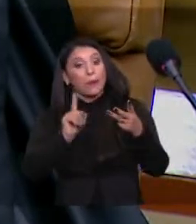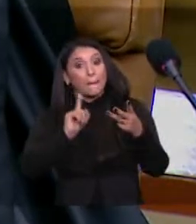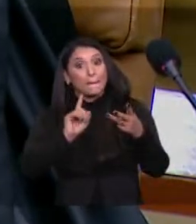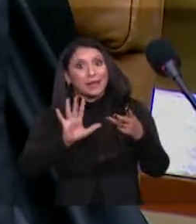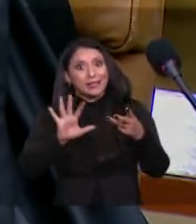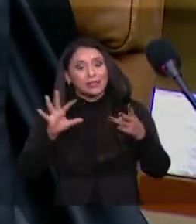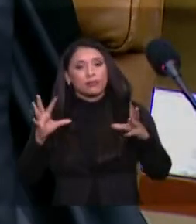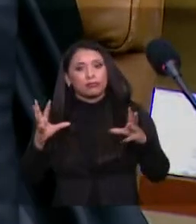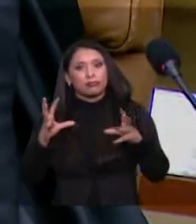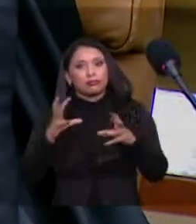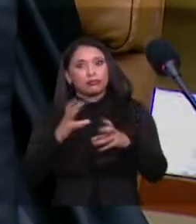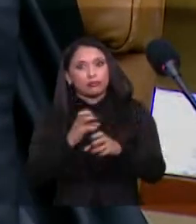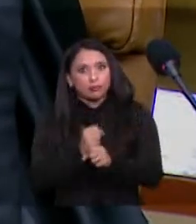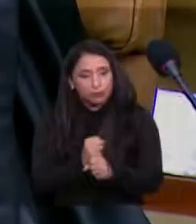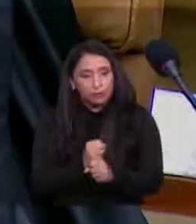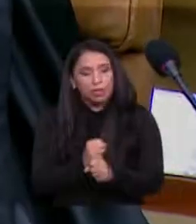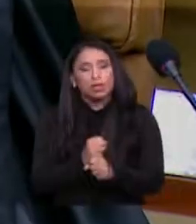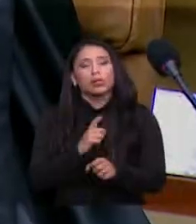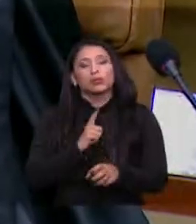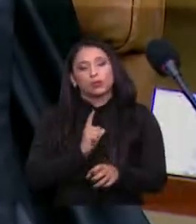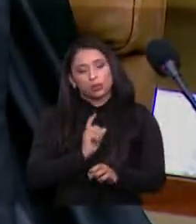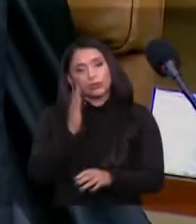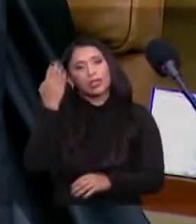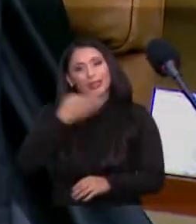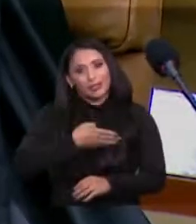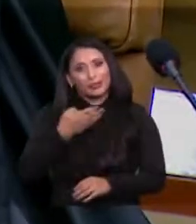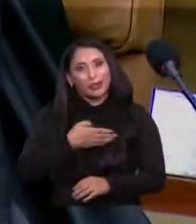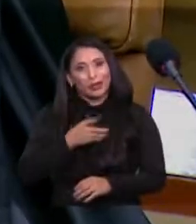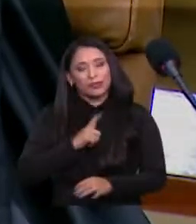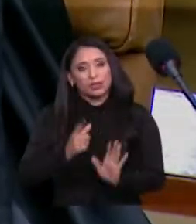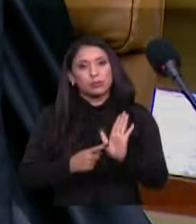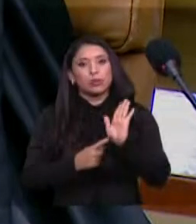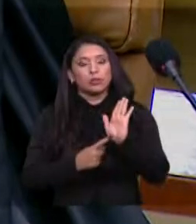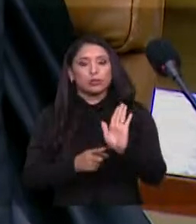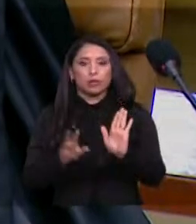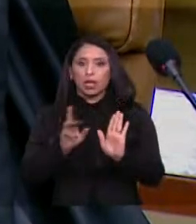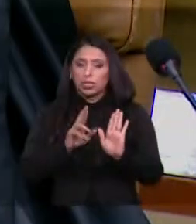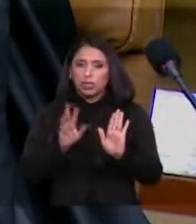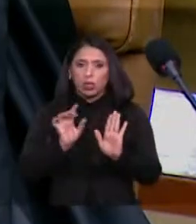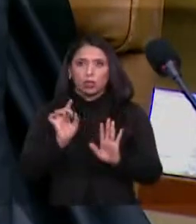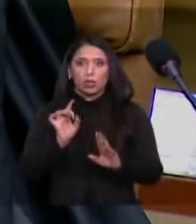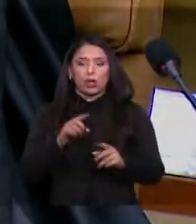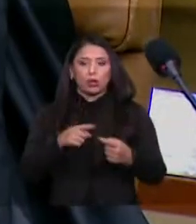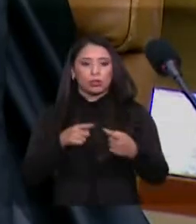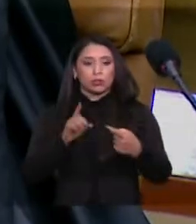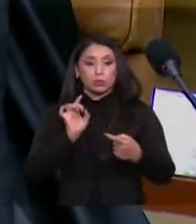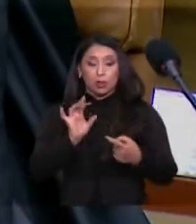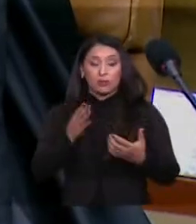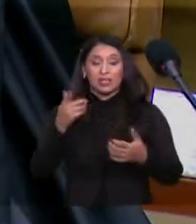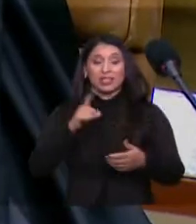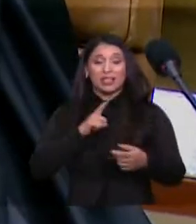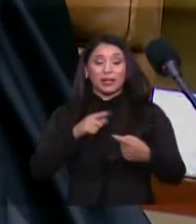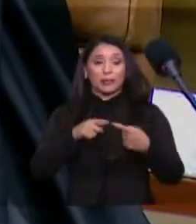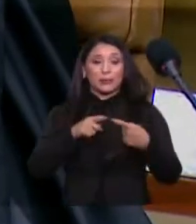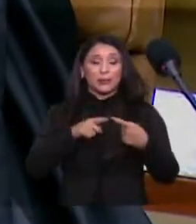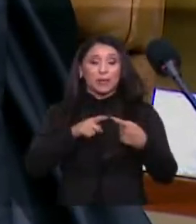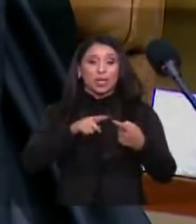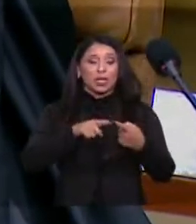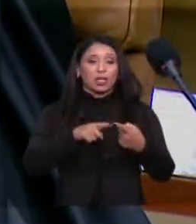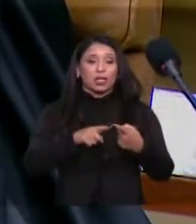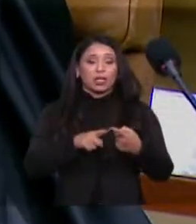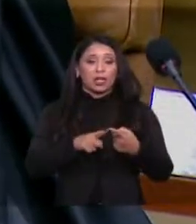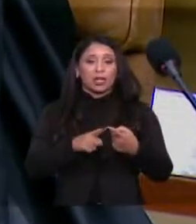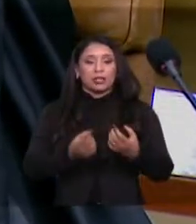um conjunto expressivo de prova dentre as provas que por si só evidentemente não basta estão declarações